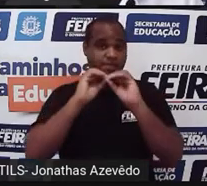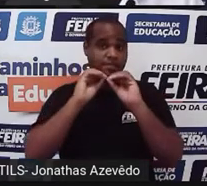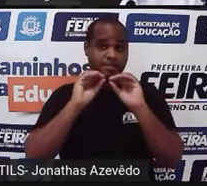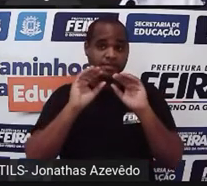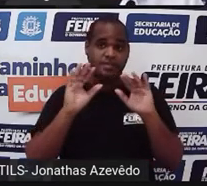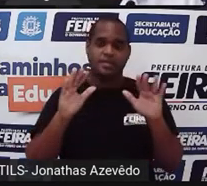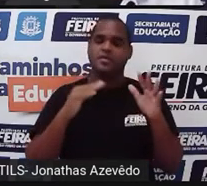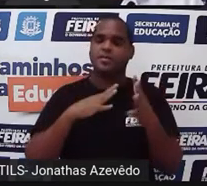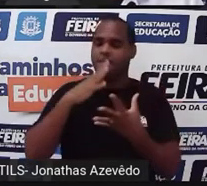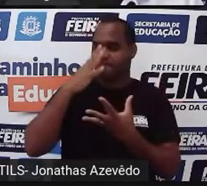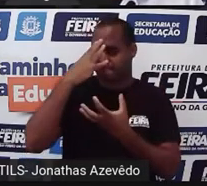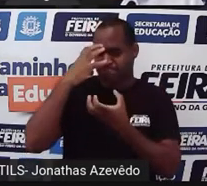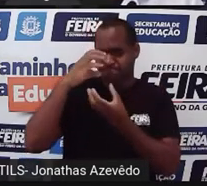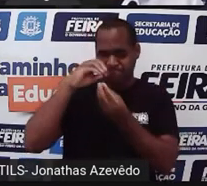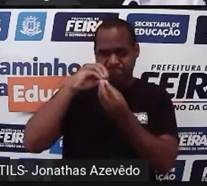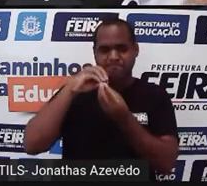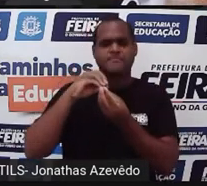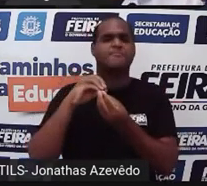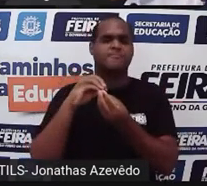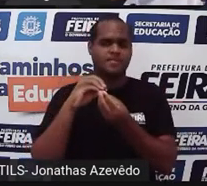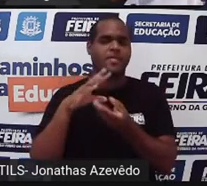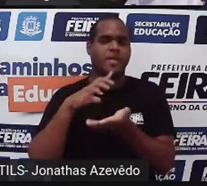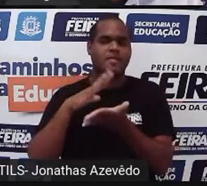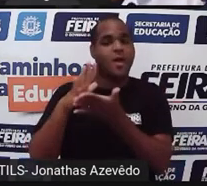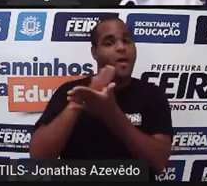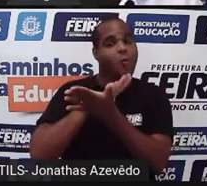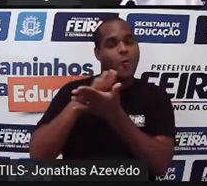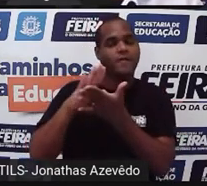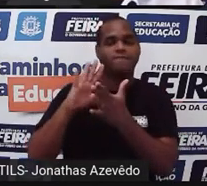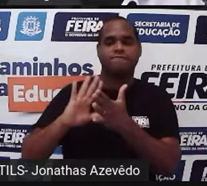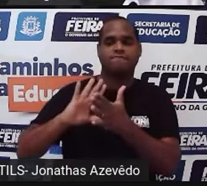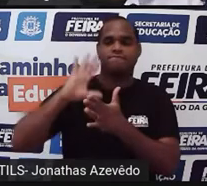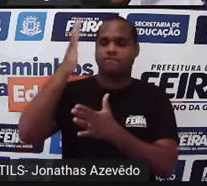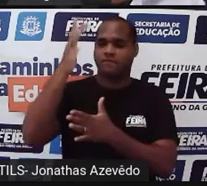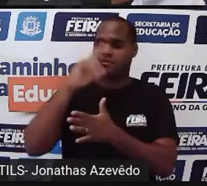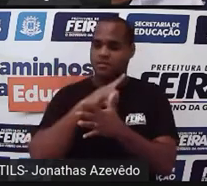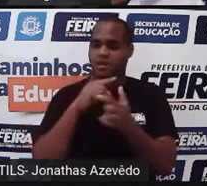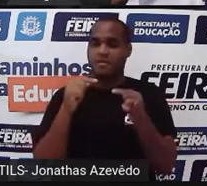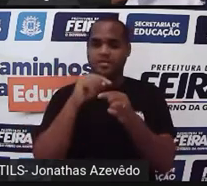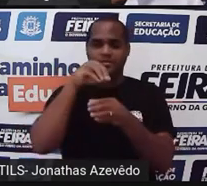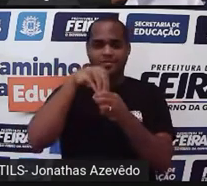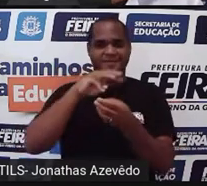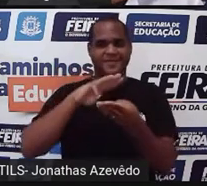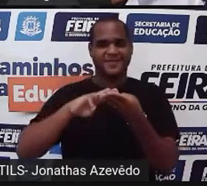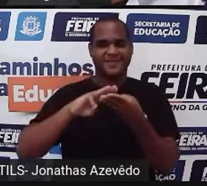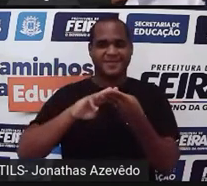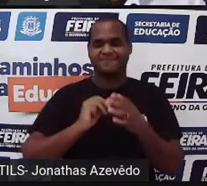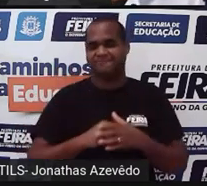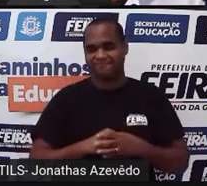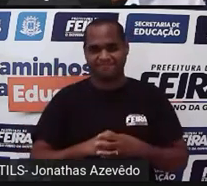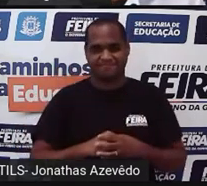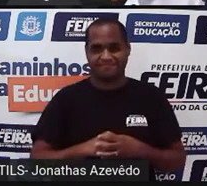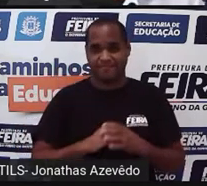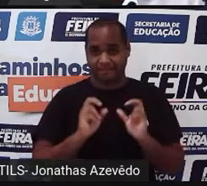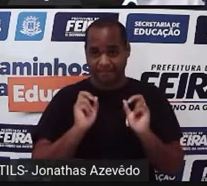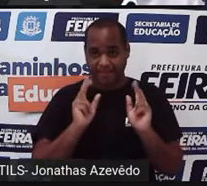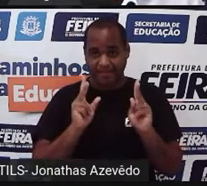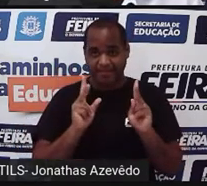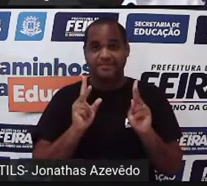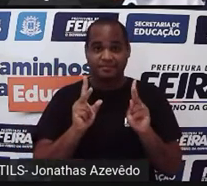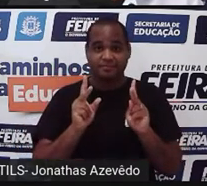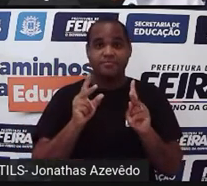gente compreender algum acontecimento que envolve matemática, tá bom? Então é por isso